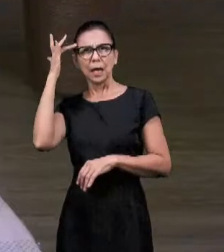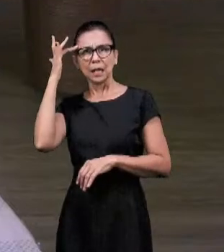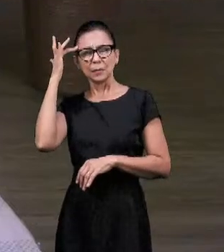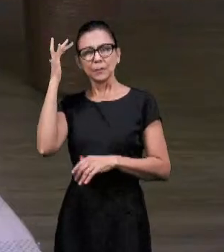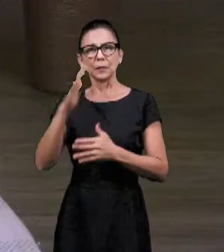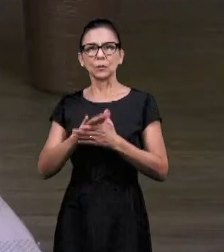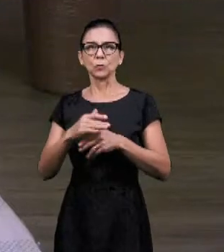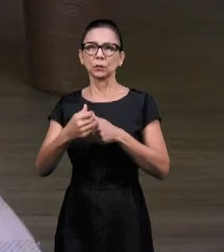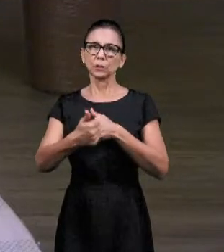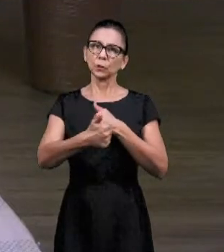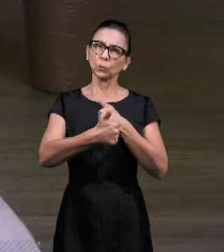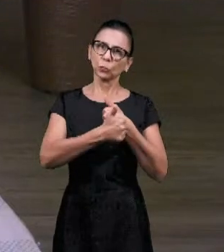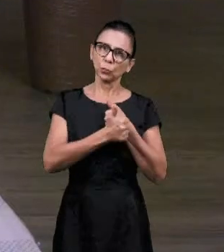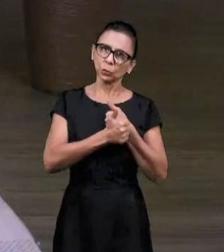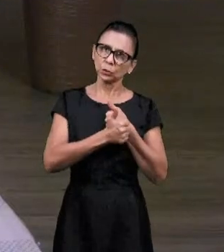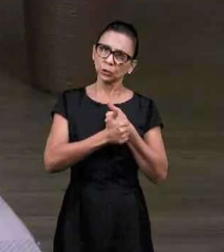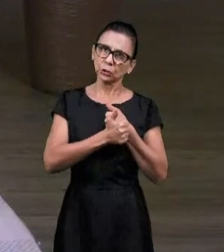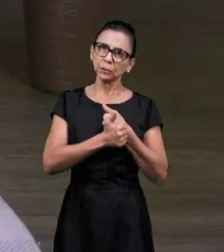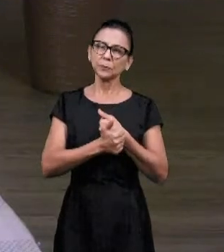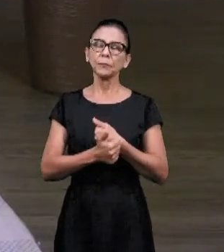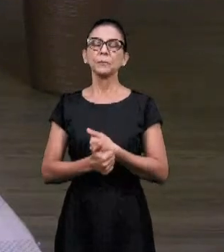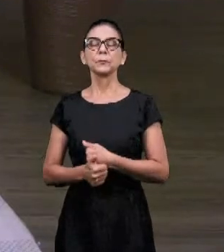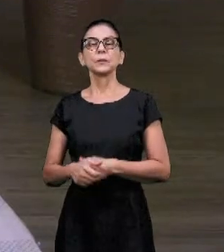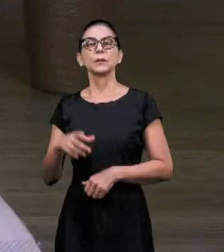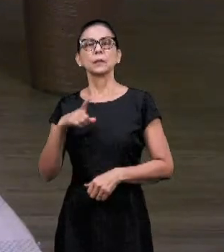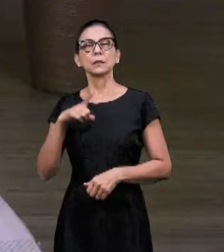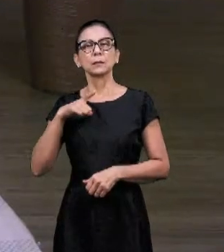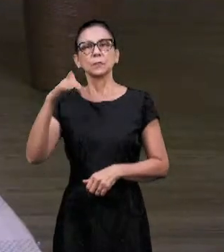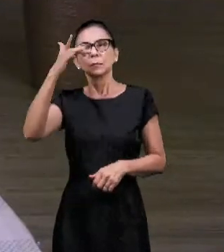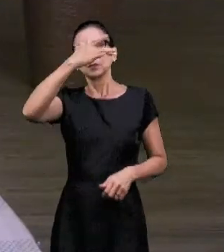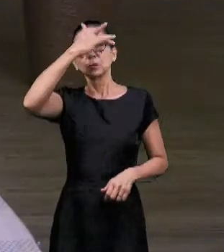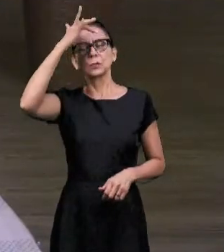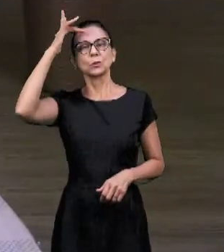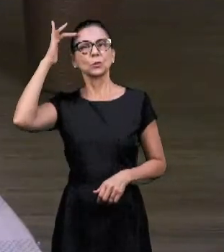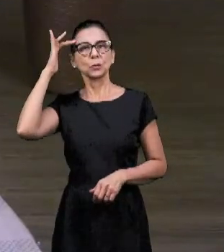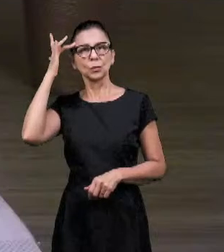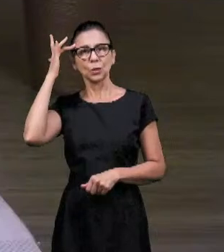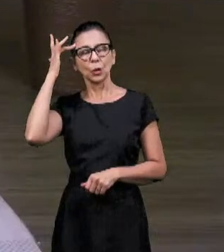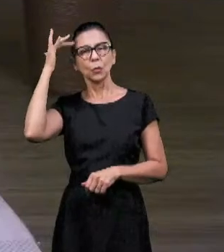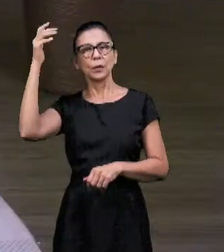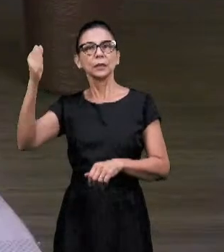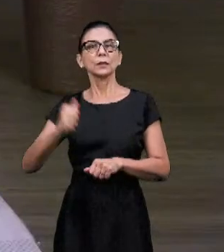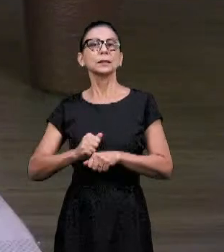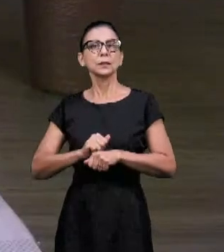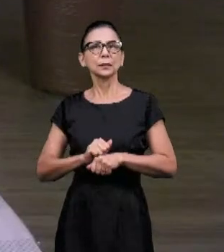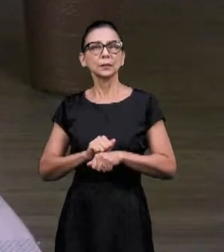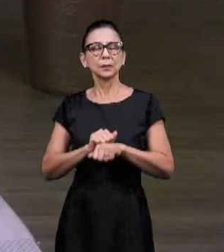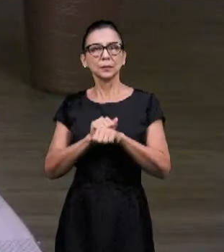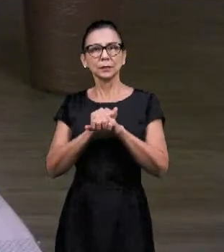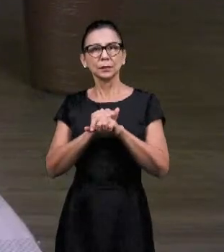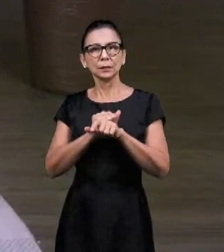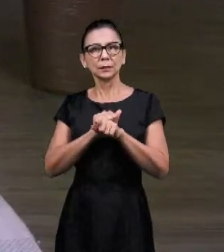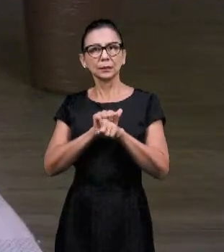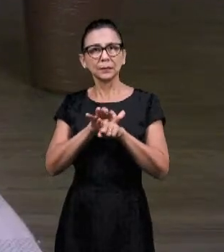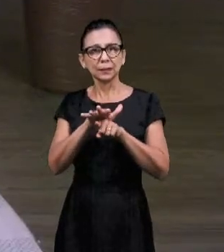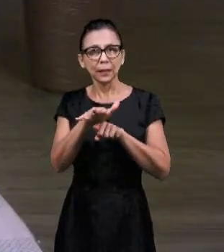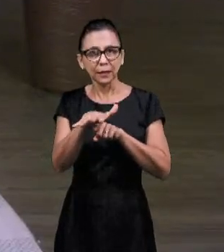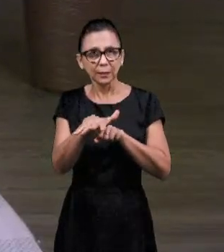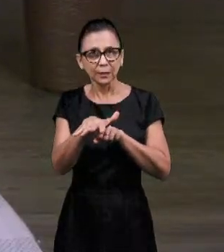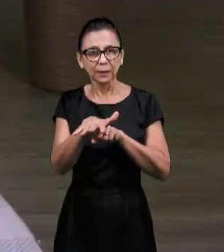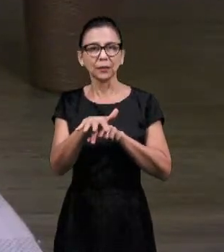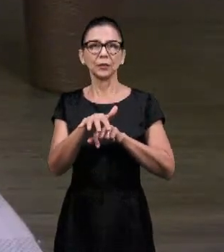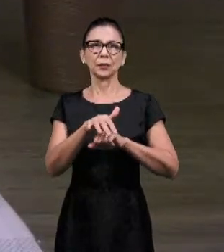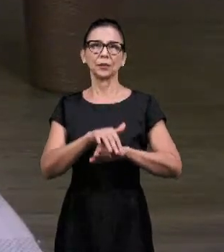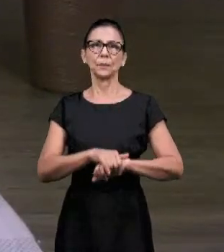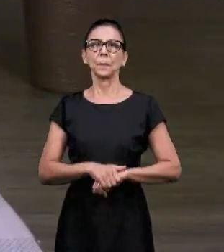curte as publicações. Por isso é importante você fazer isso. Né? Não é porque o canal da igreja,